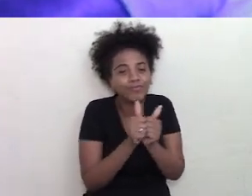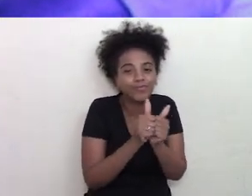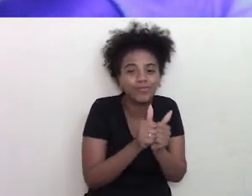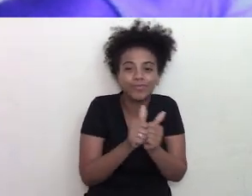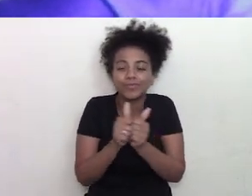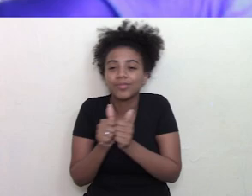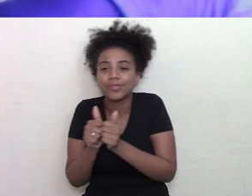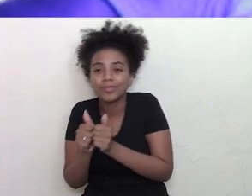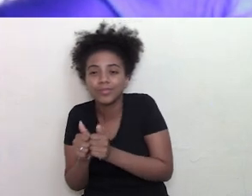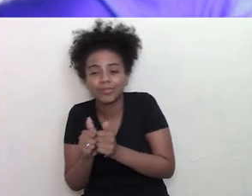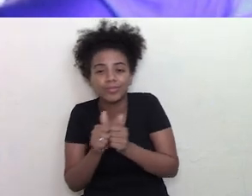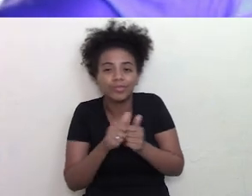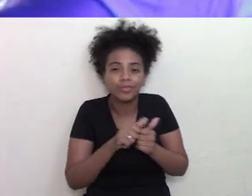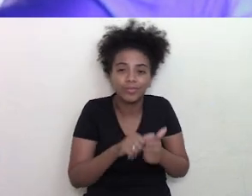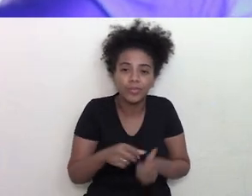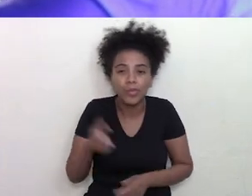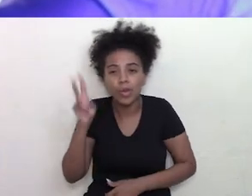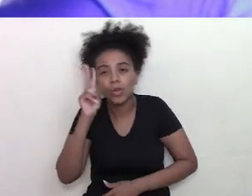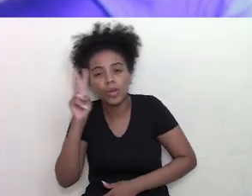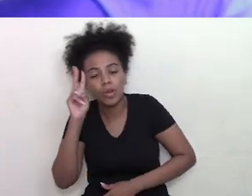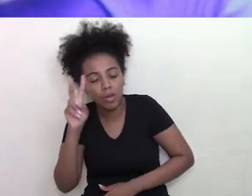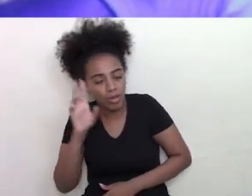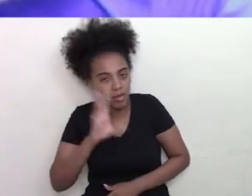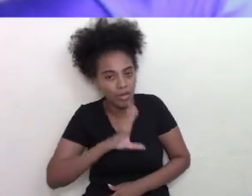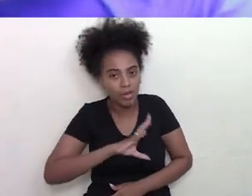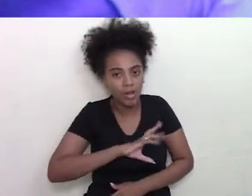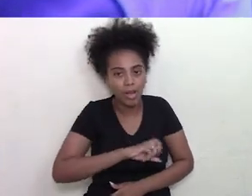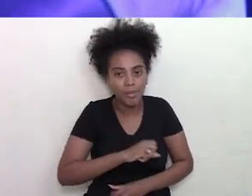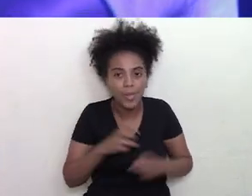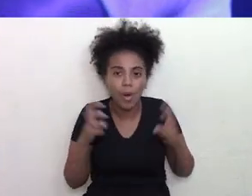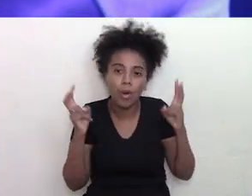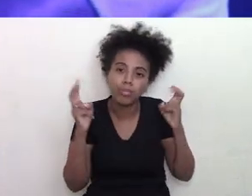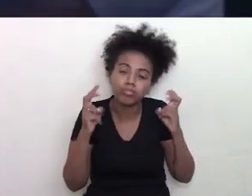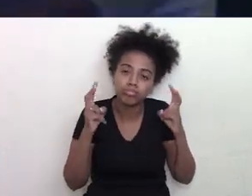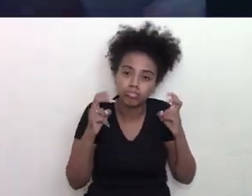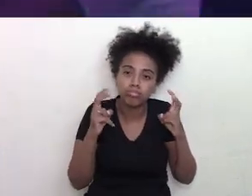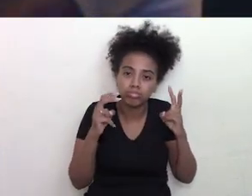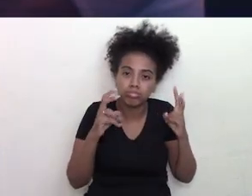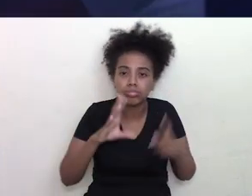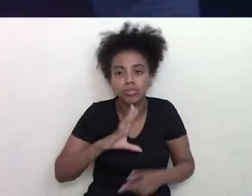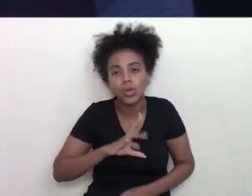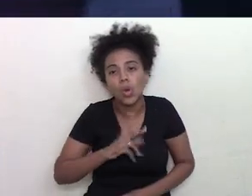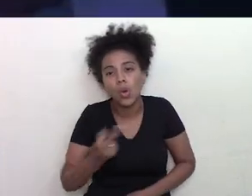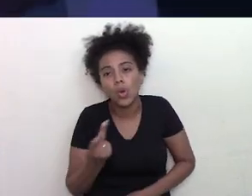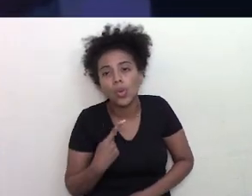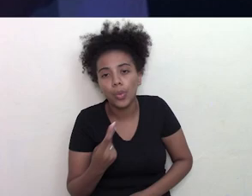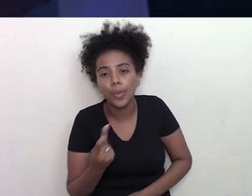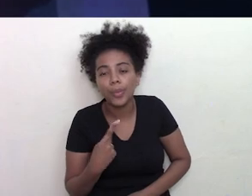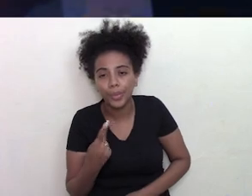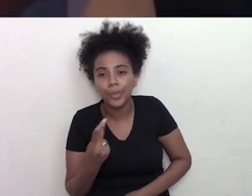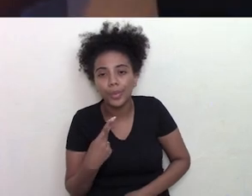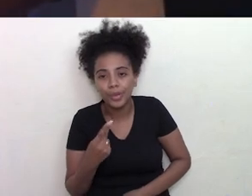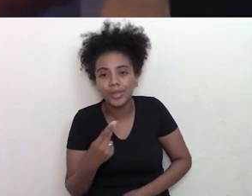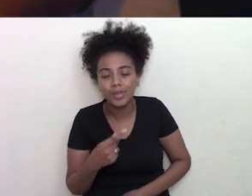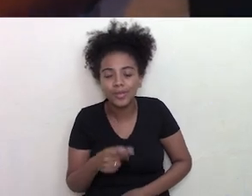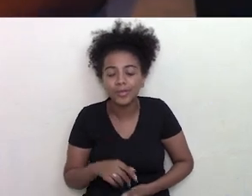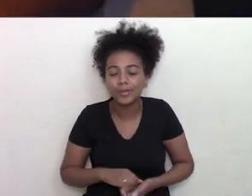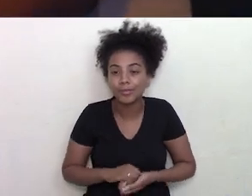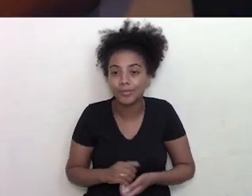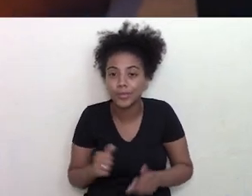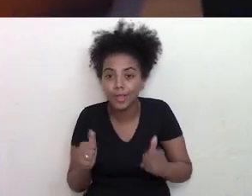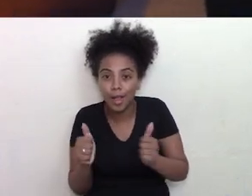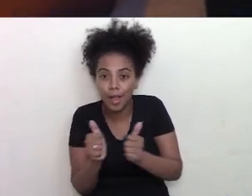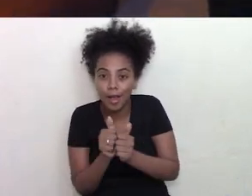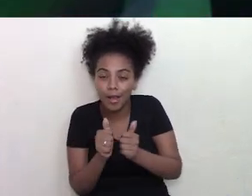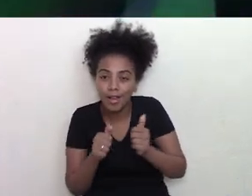Nós dois. E ideia, minha história de amor e o assunto é nós dois. Dois amantes namorando na beira da